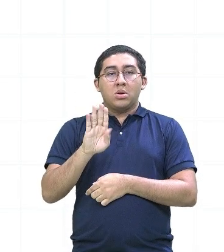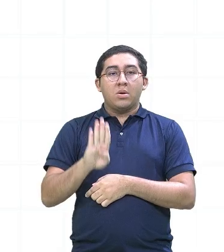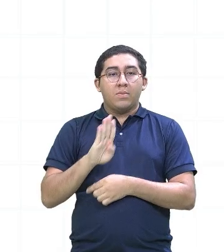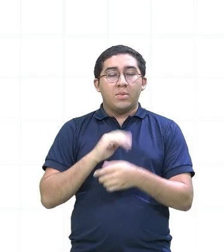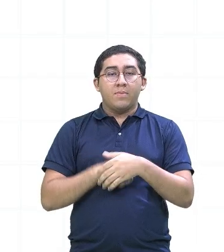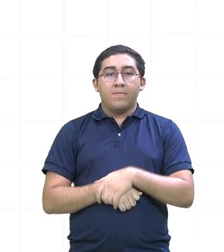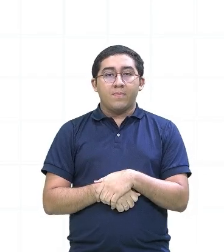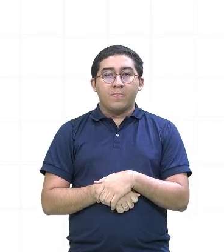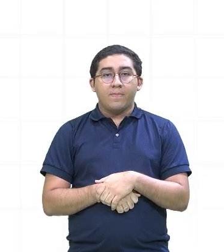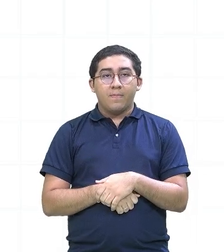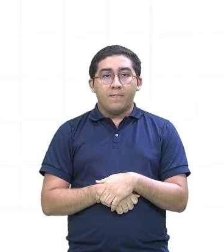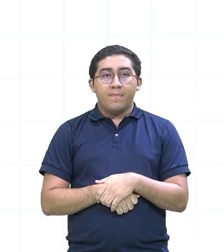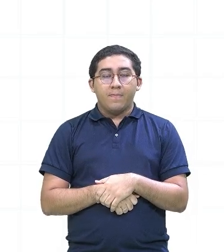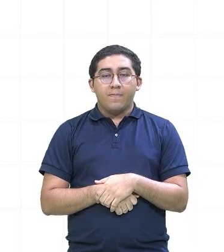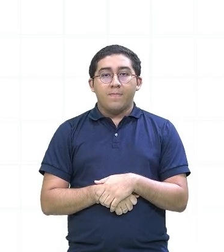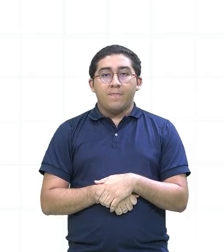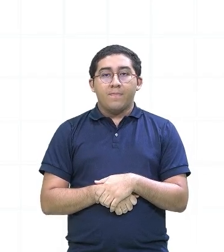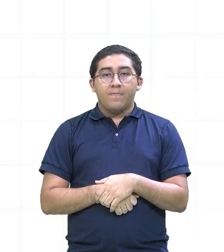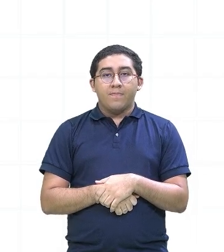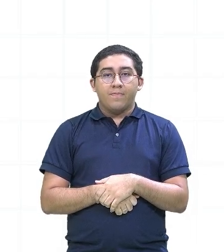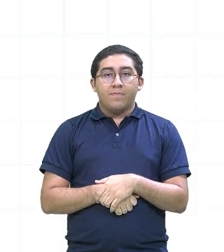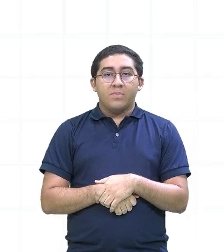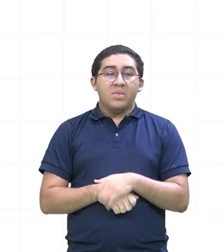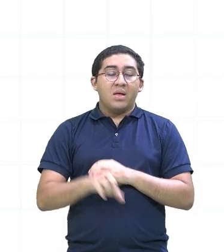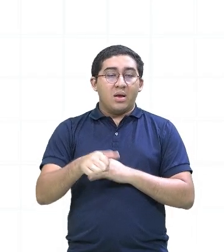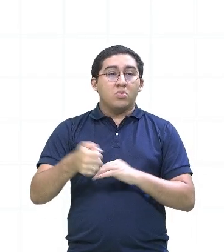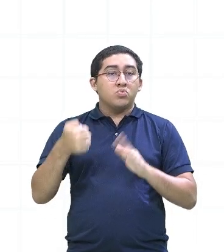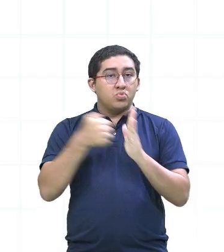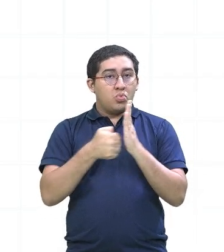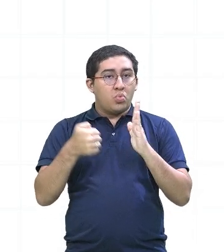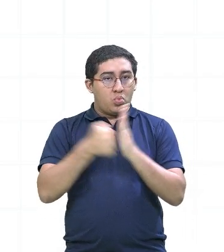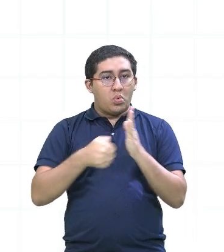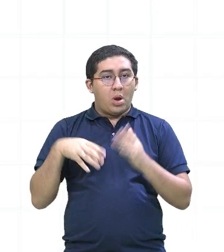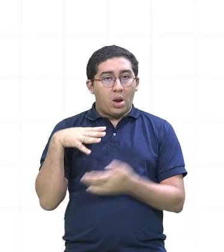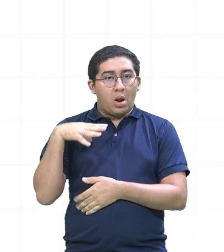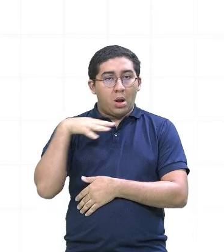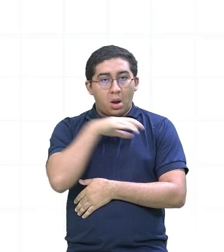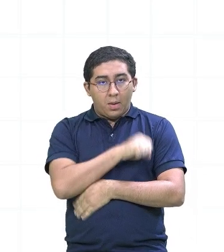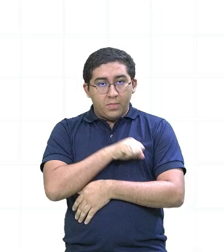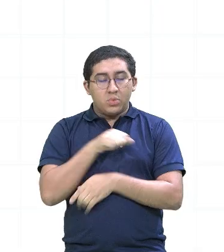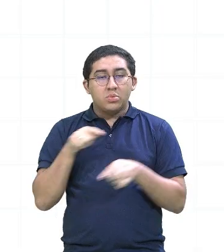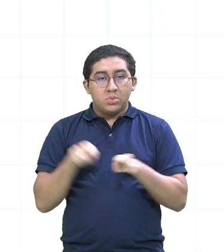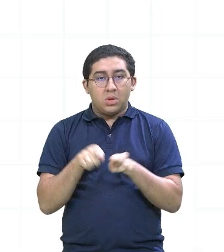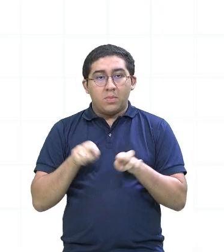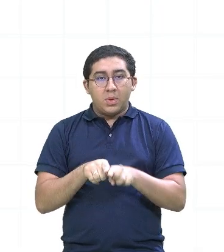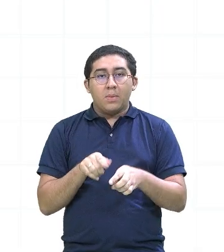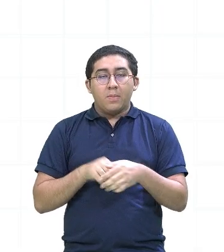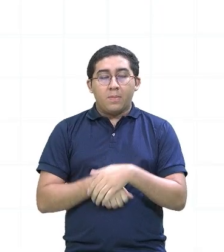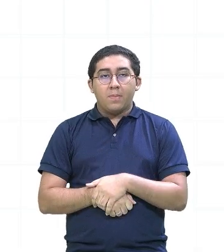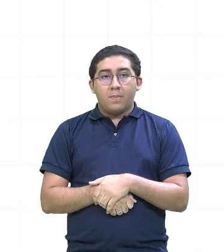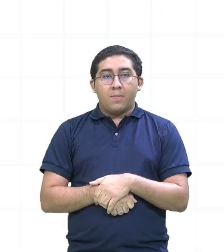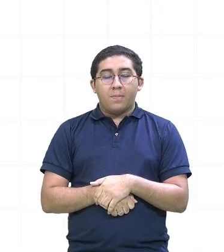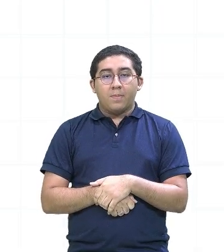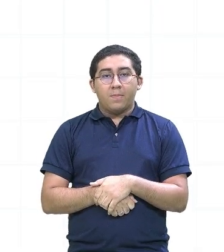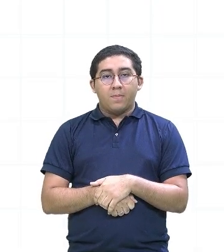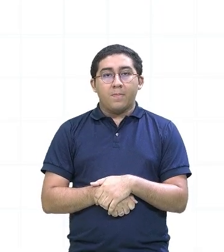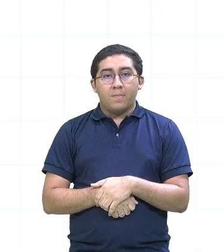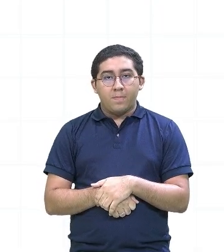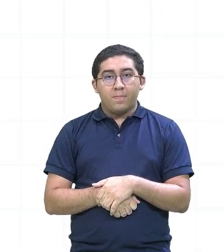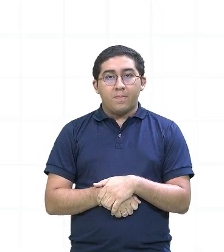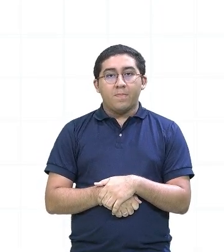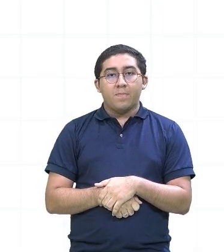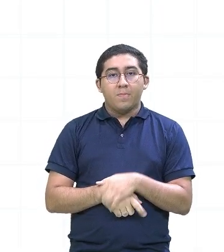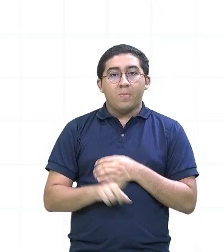mão posicionada à frente da guarda. Então, nessa posição que está aí na